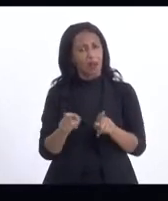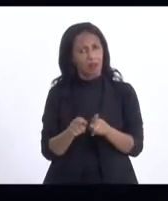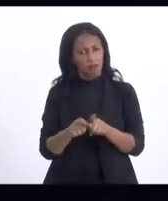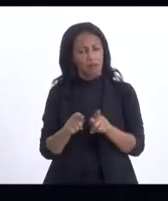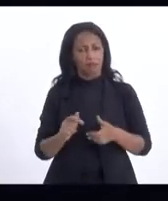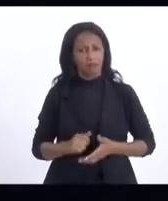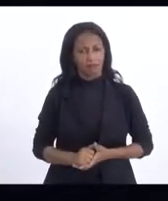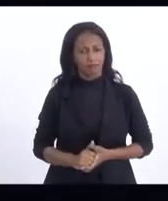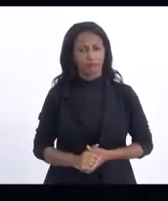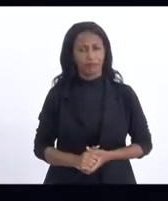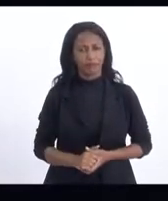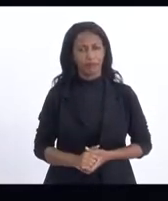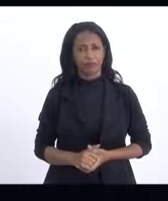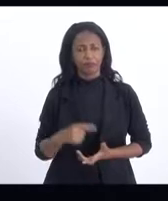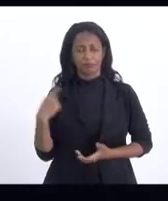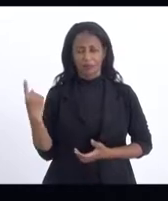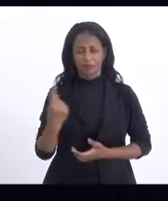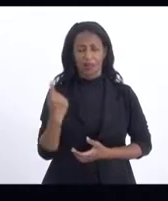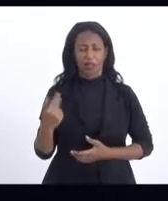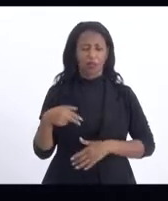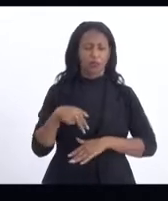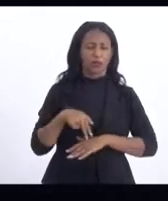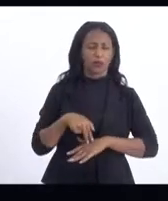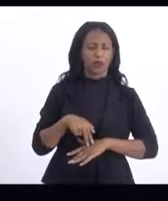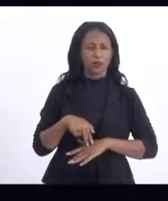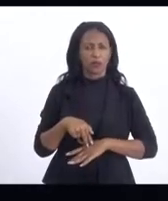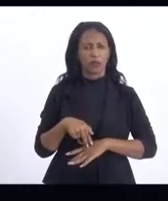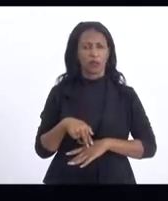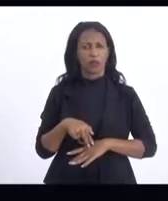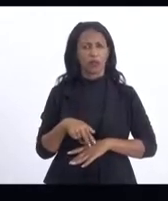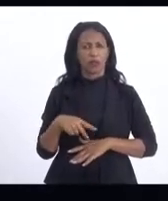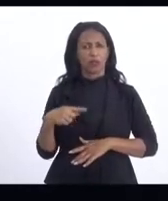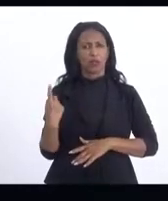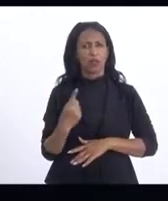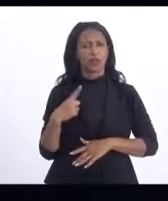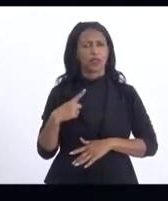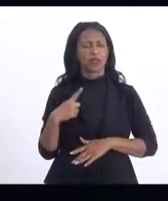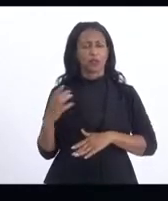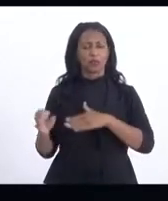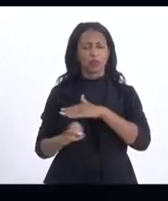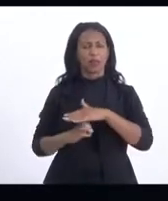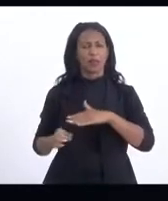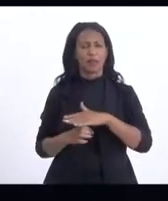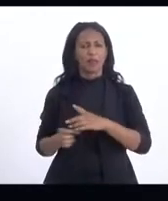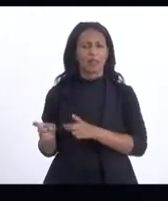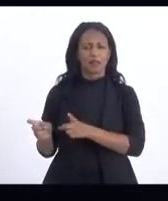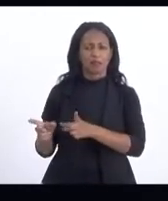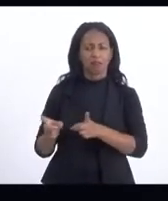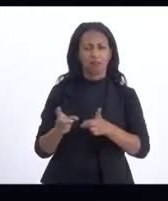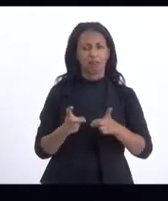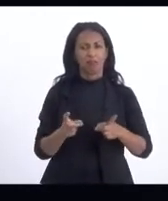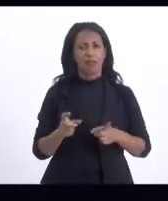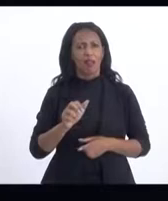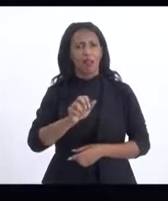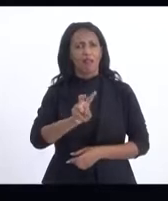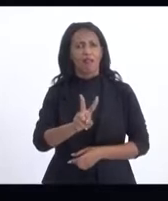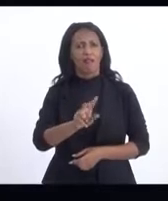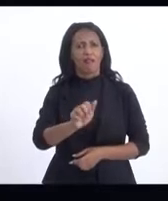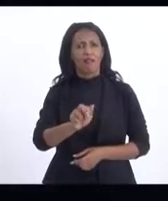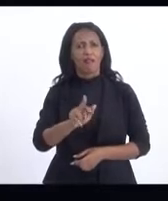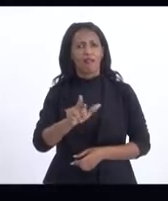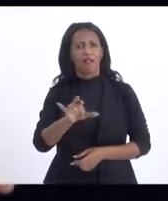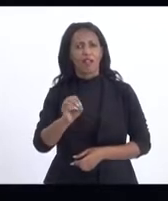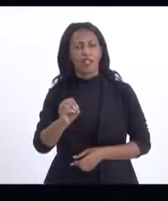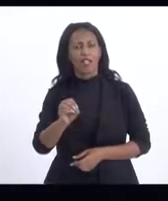nós só nos posicionarmos, nós temos uma empresa de varejo no Noroeste Fluminense que